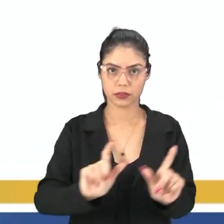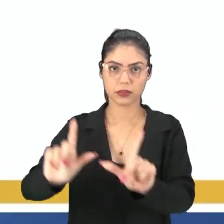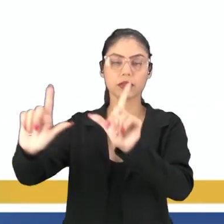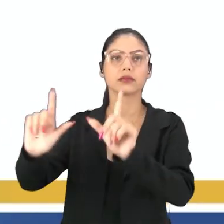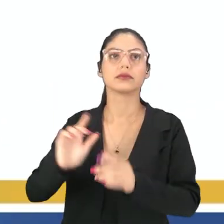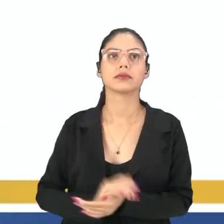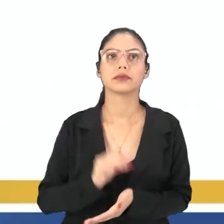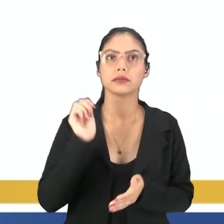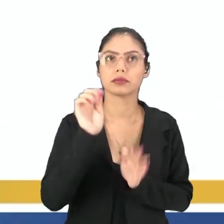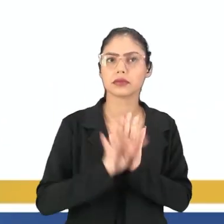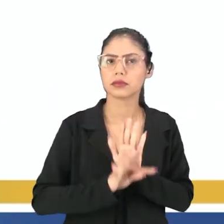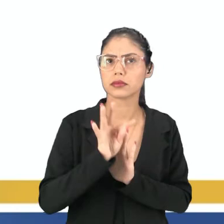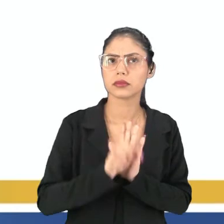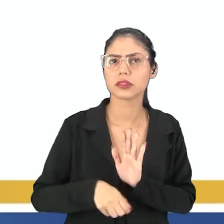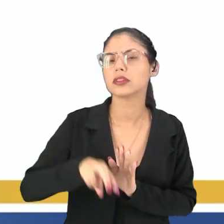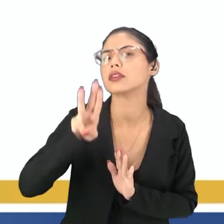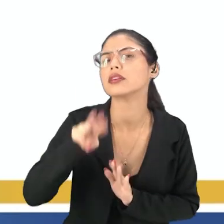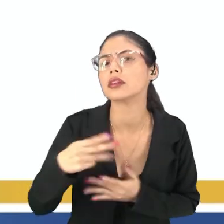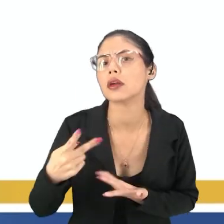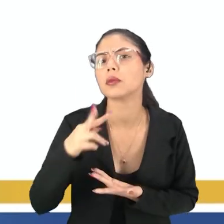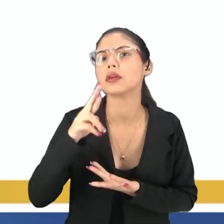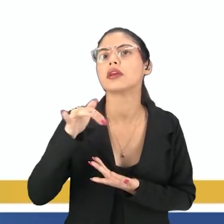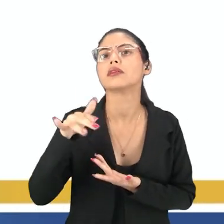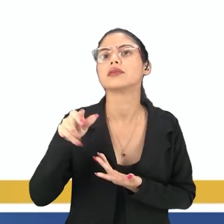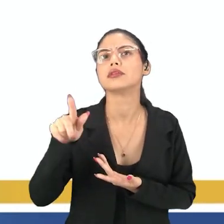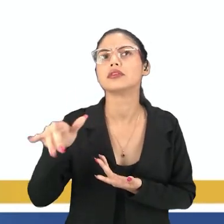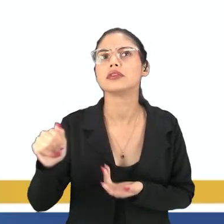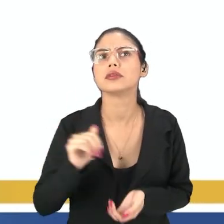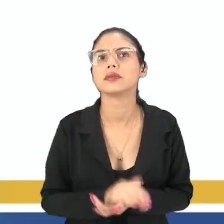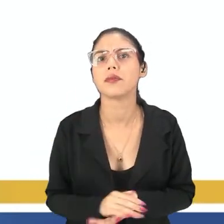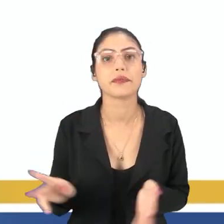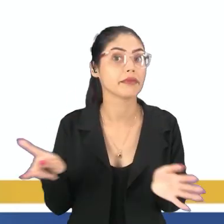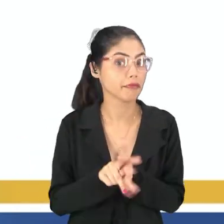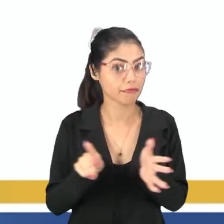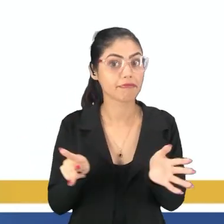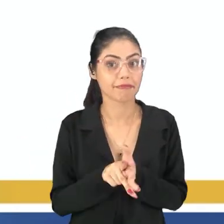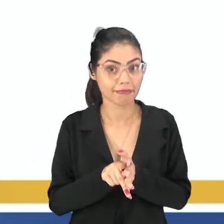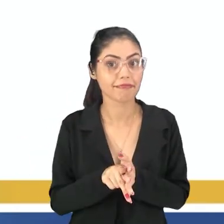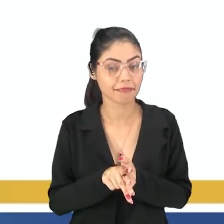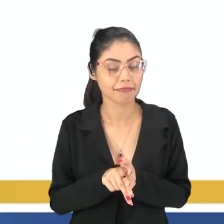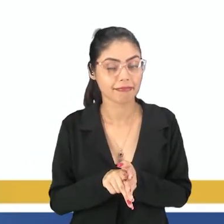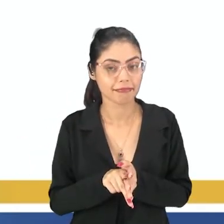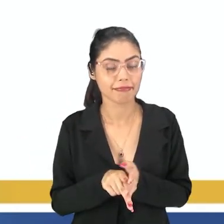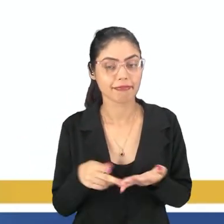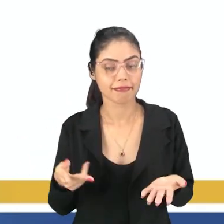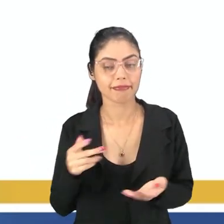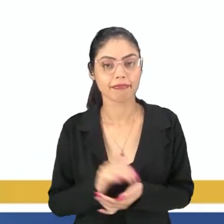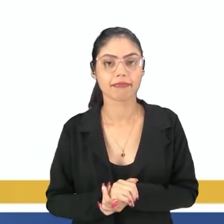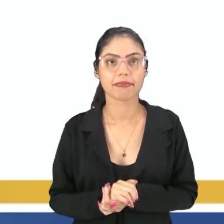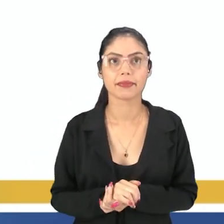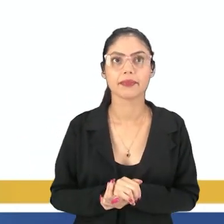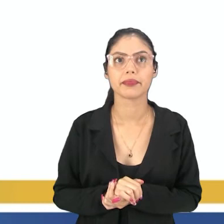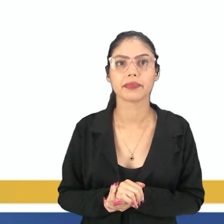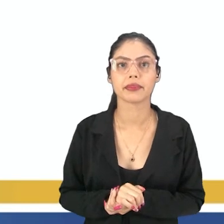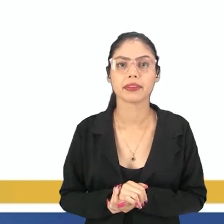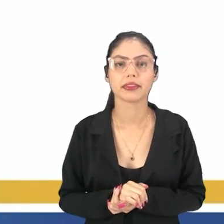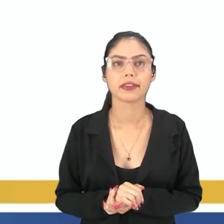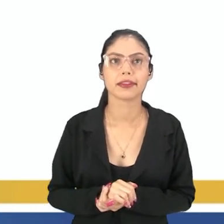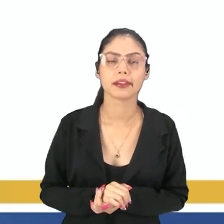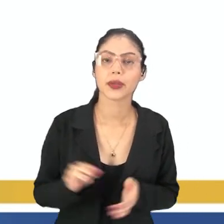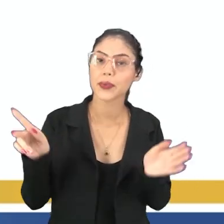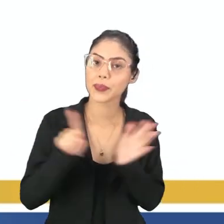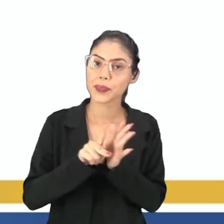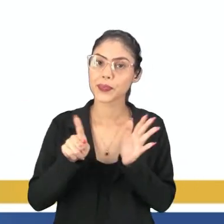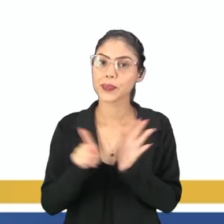No texto, quem é o protagonista? Ele mesmo, né, da autobiografia, no primeiro texto. É